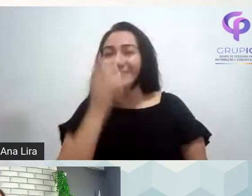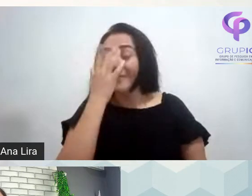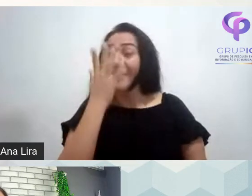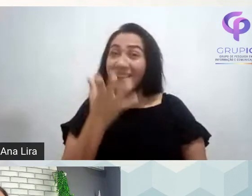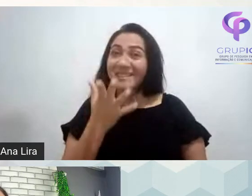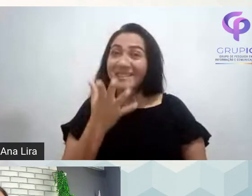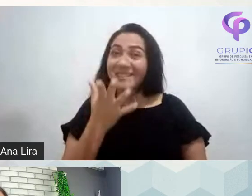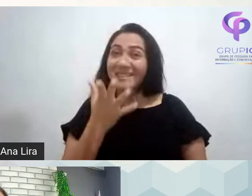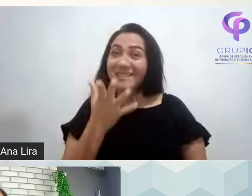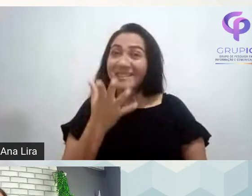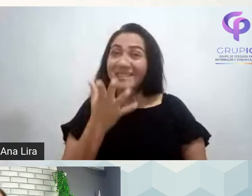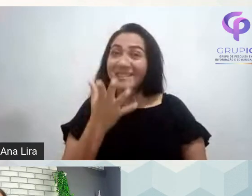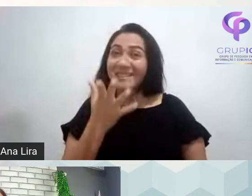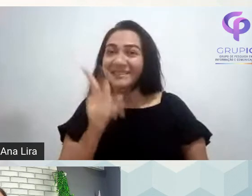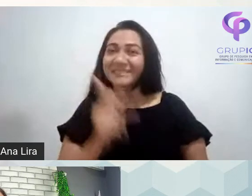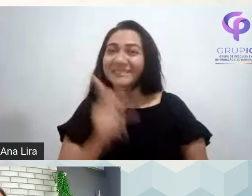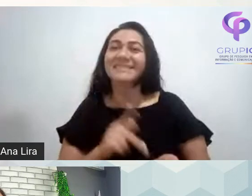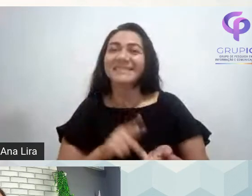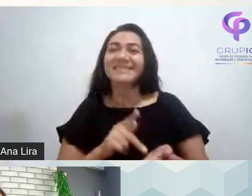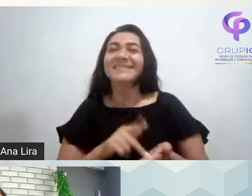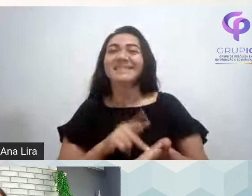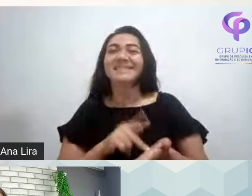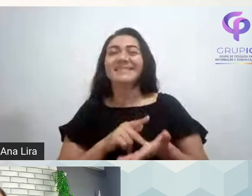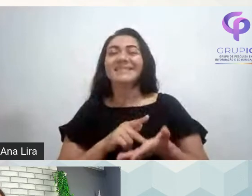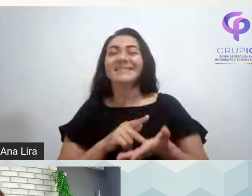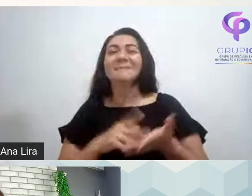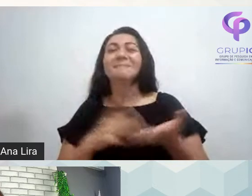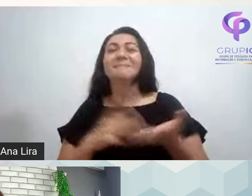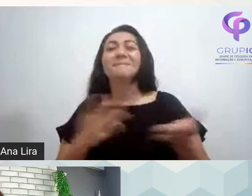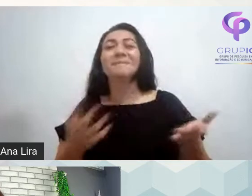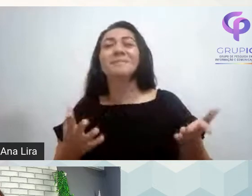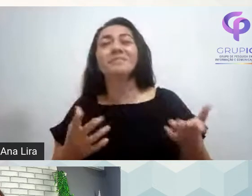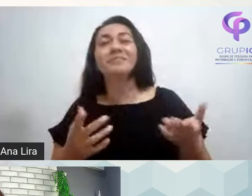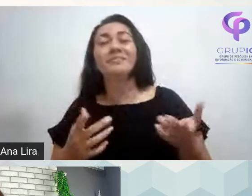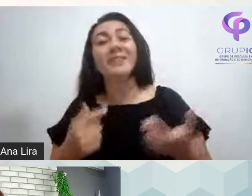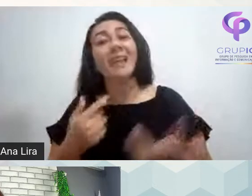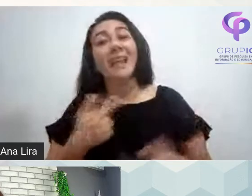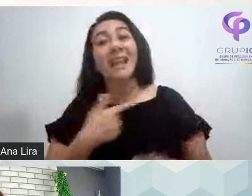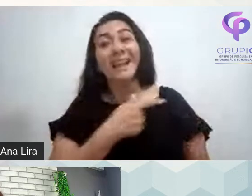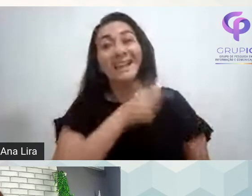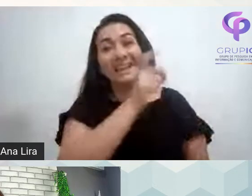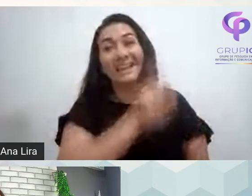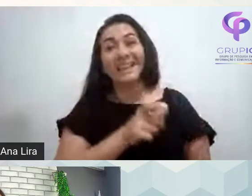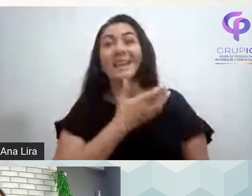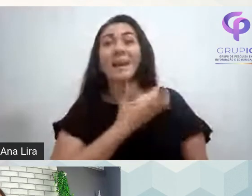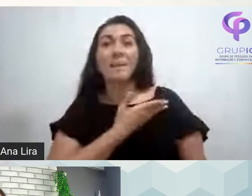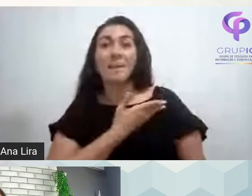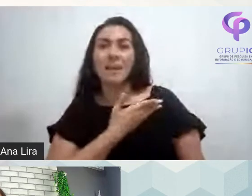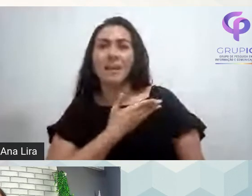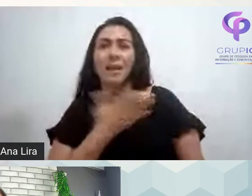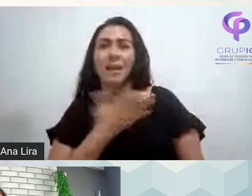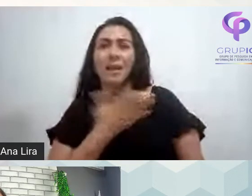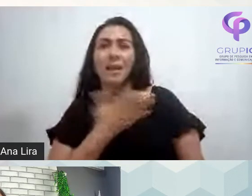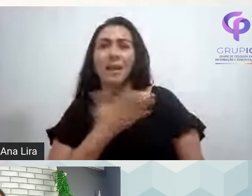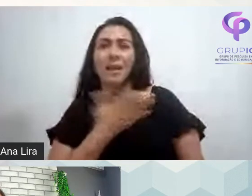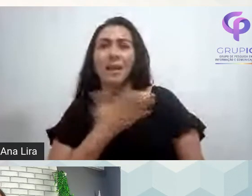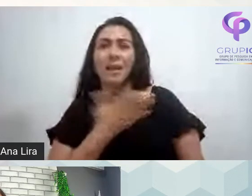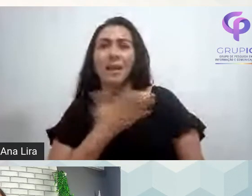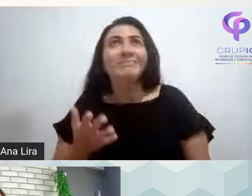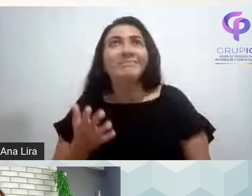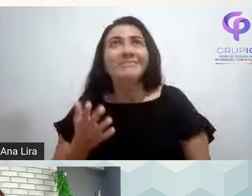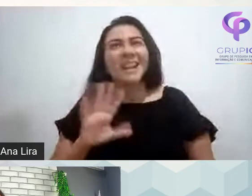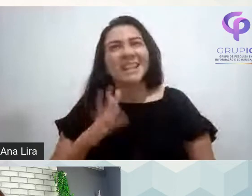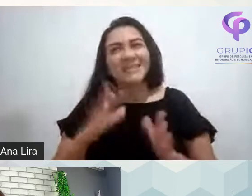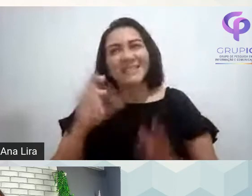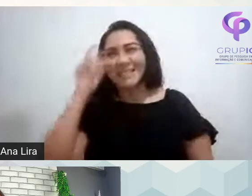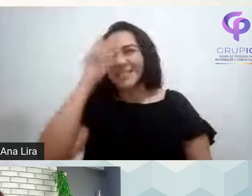gostamos de fazer a etapa mais difícil, que seria a prestação de contas. Para mim, uma das melhores etapas é fazer a prestação